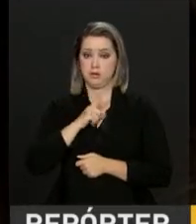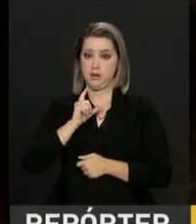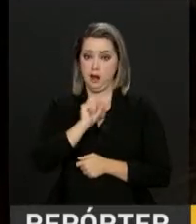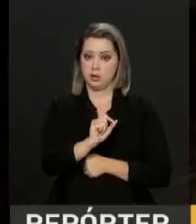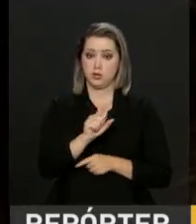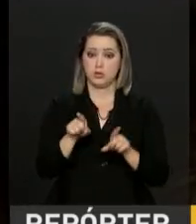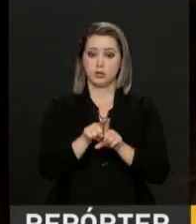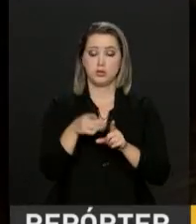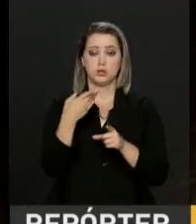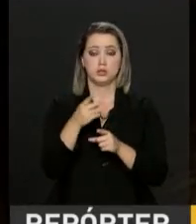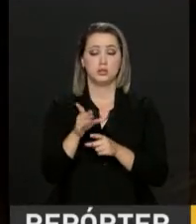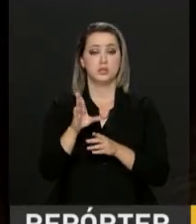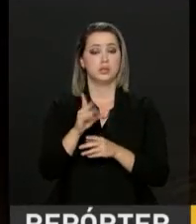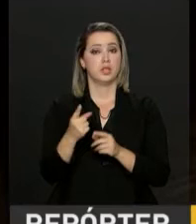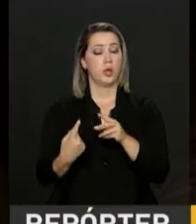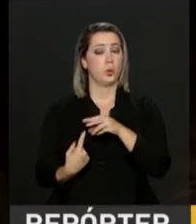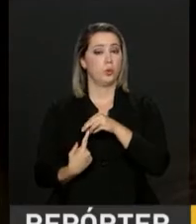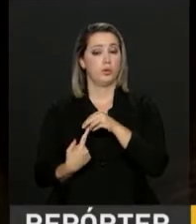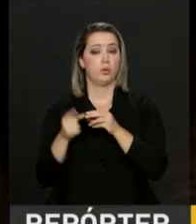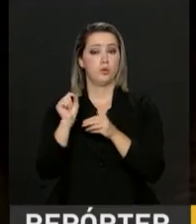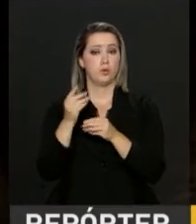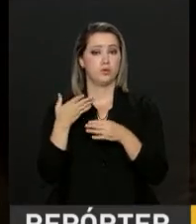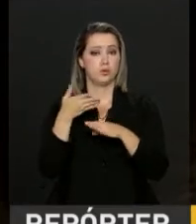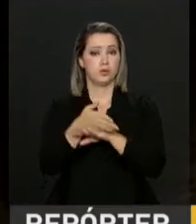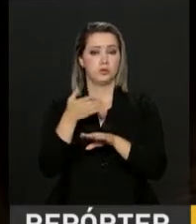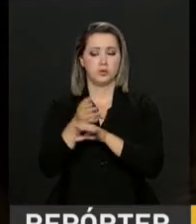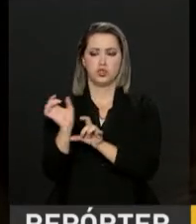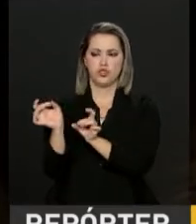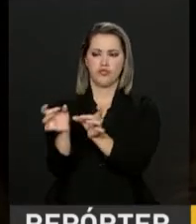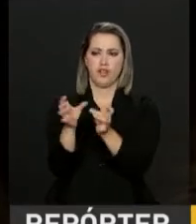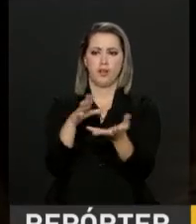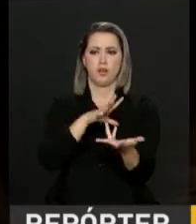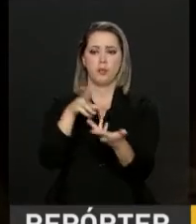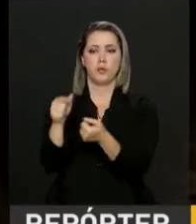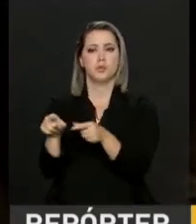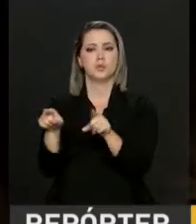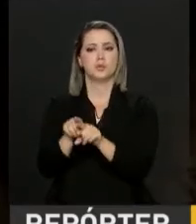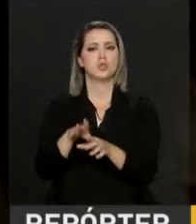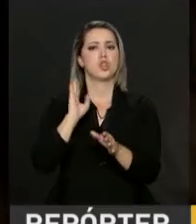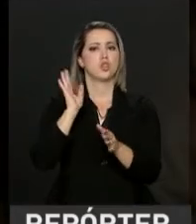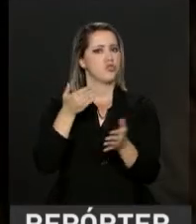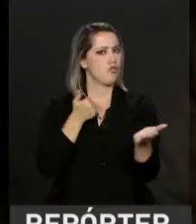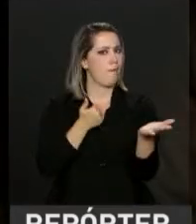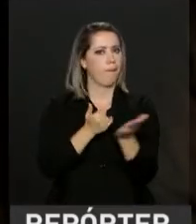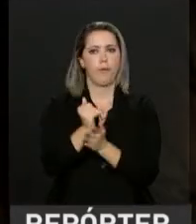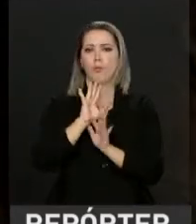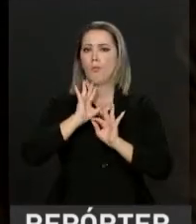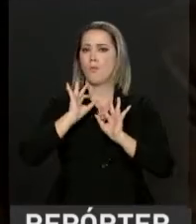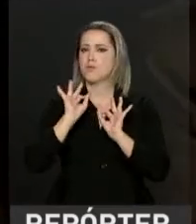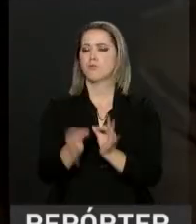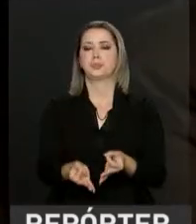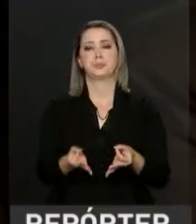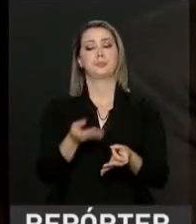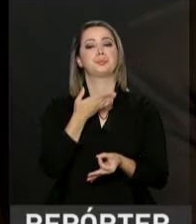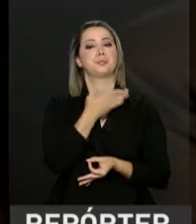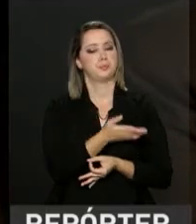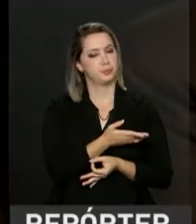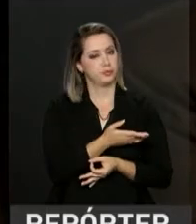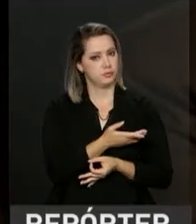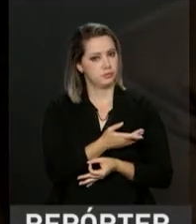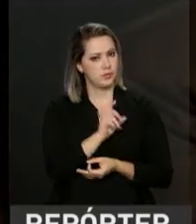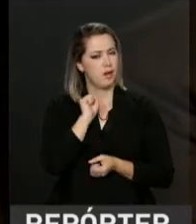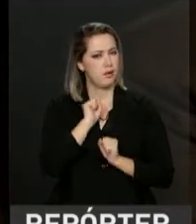e ea implementação desse portal está em plena mente vigente no brasil ela